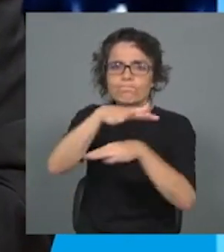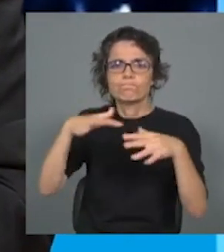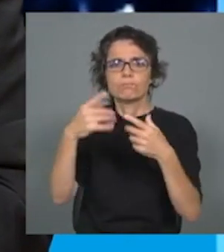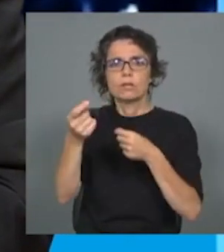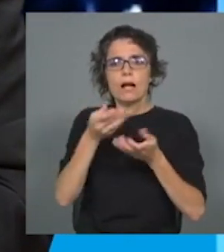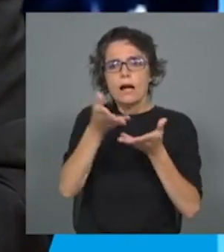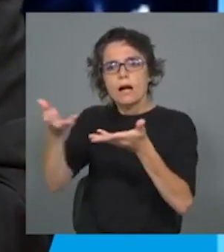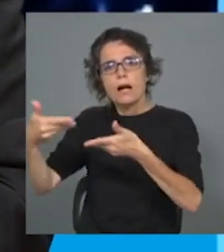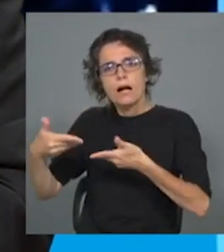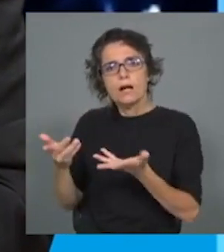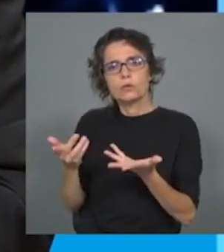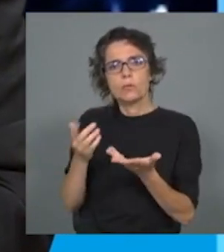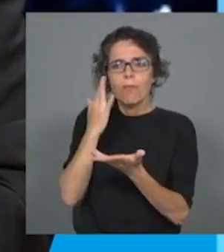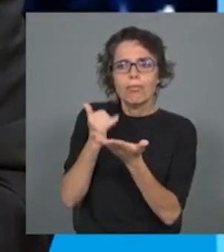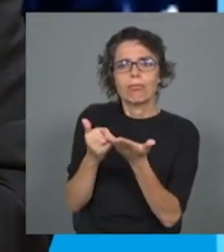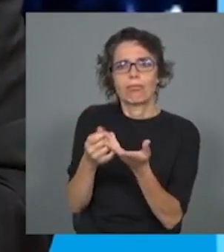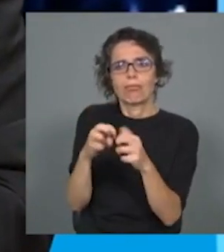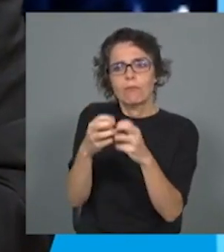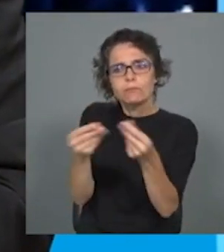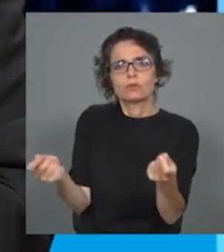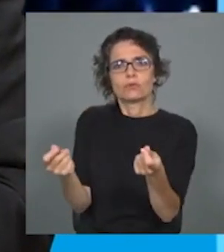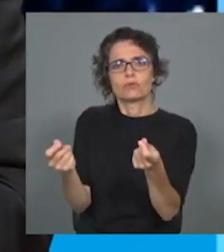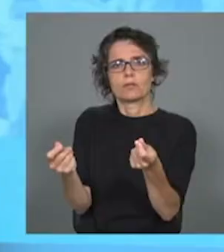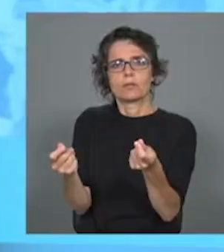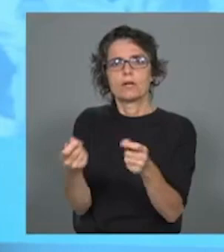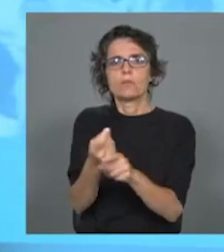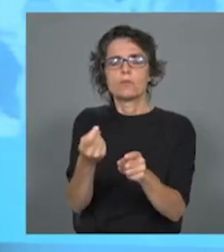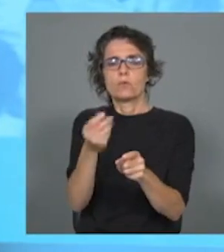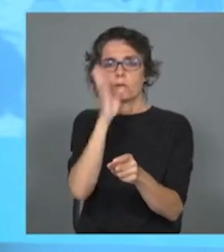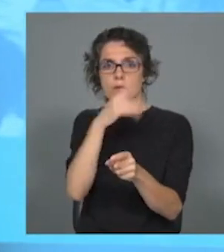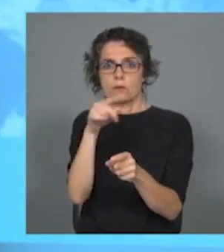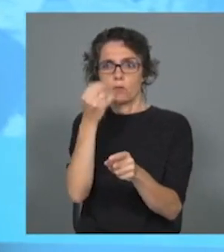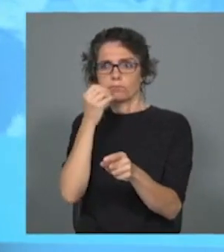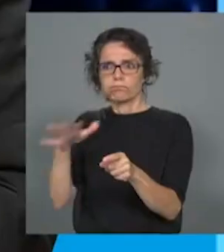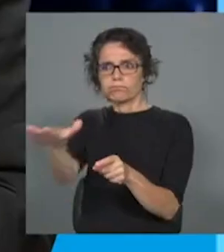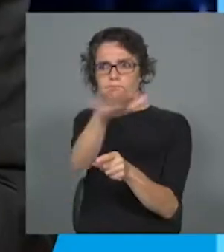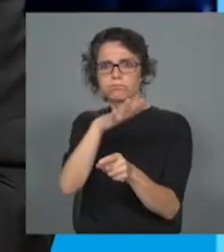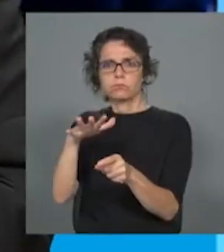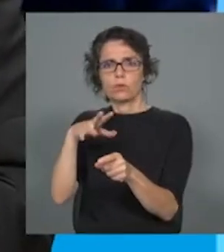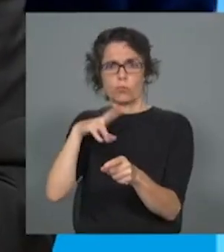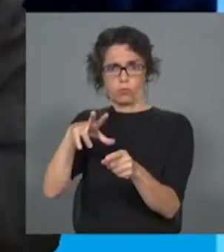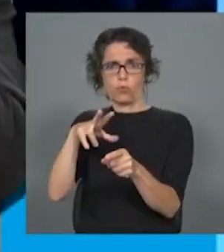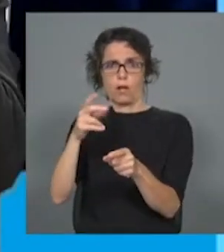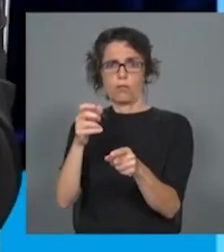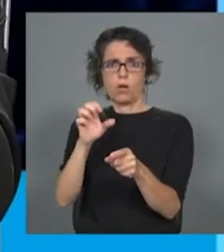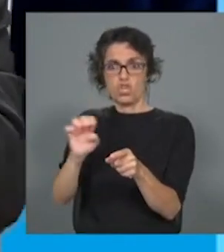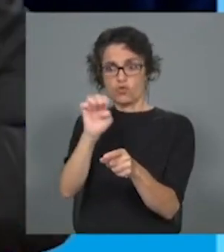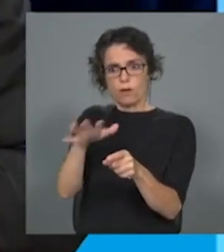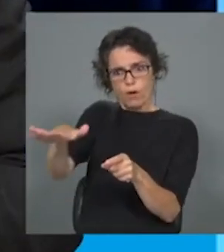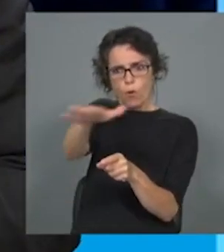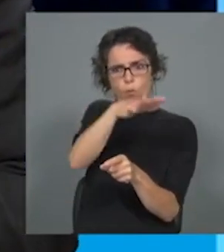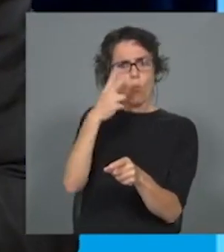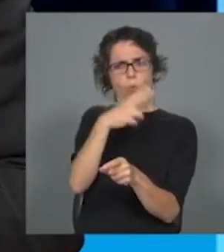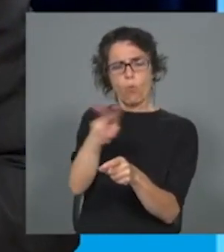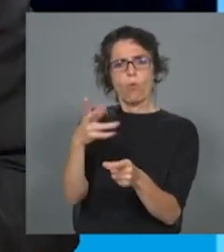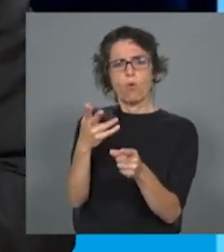mutuamente a tentar resolver essa situação. Porque quando nós olhamos para o território, e aliás agora, parênteses, com a